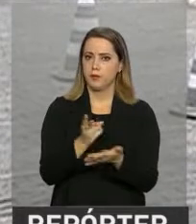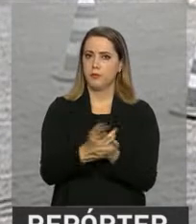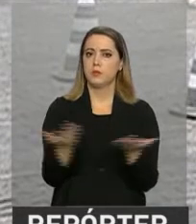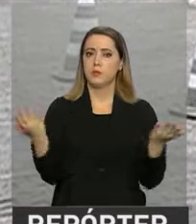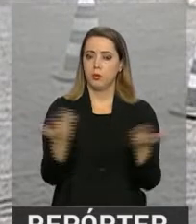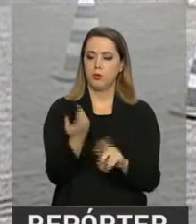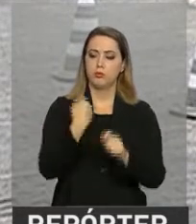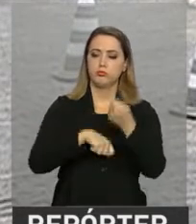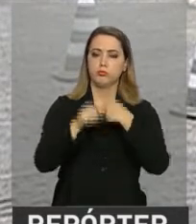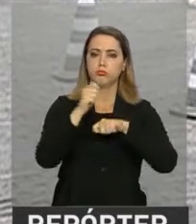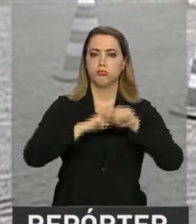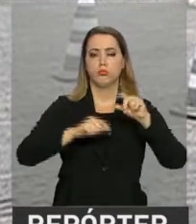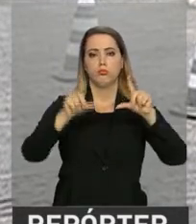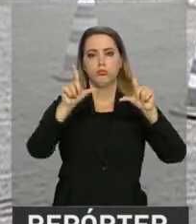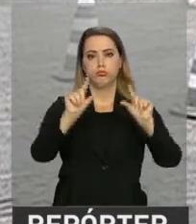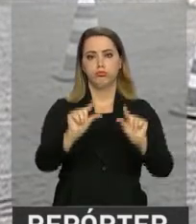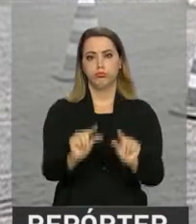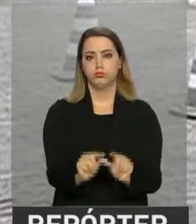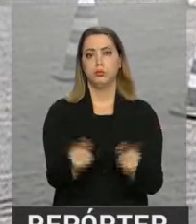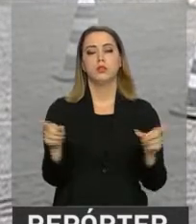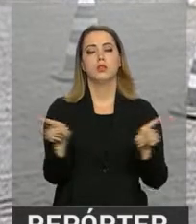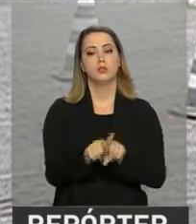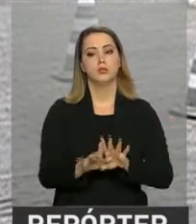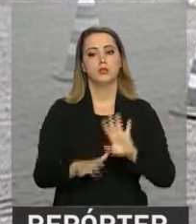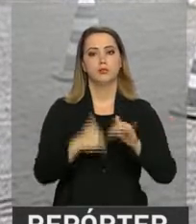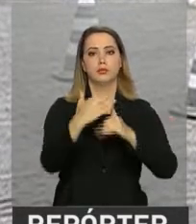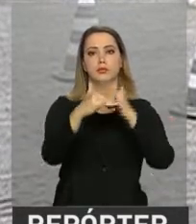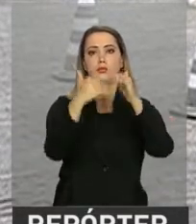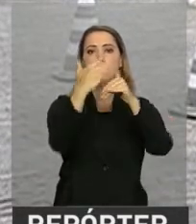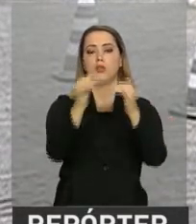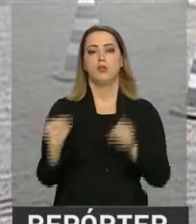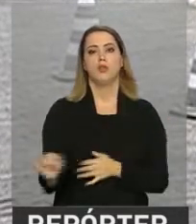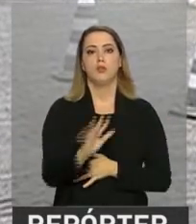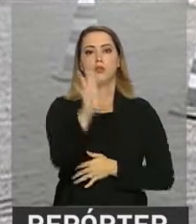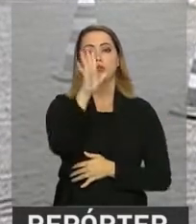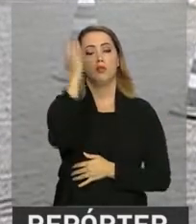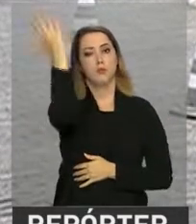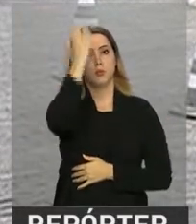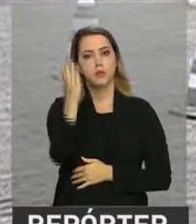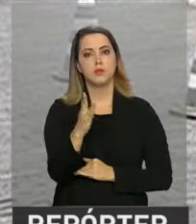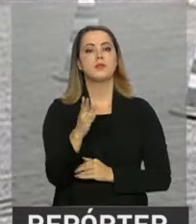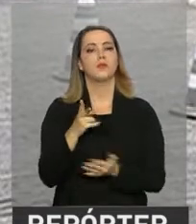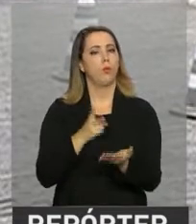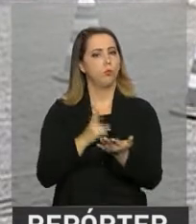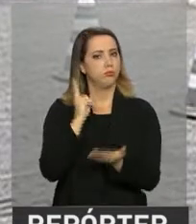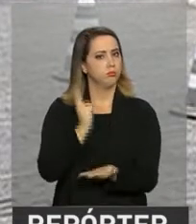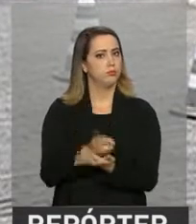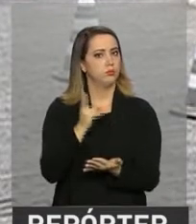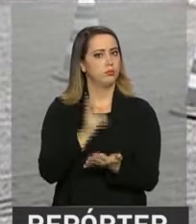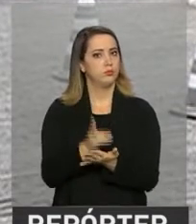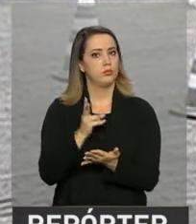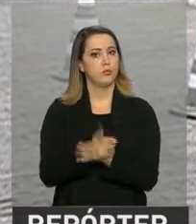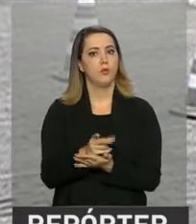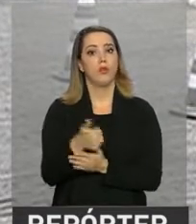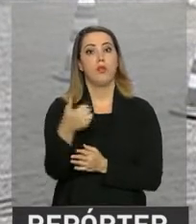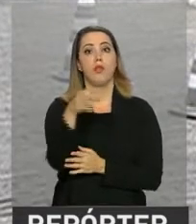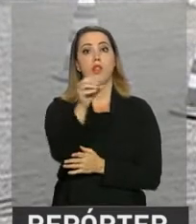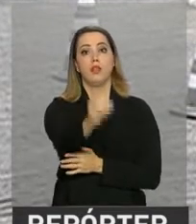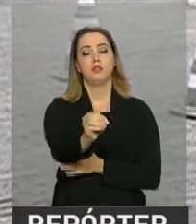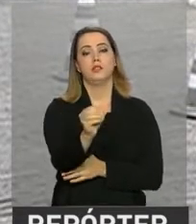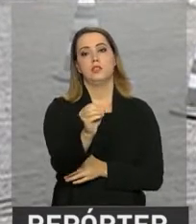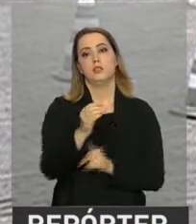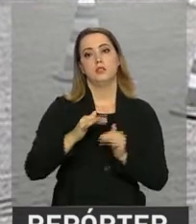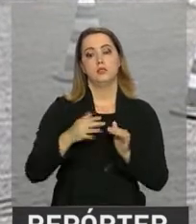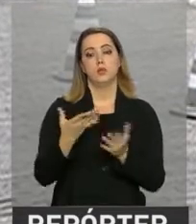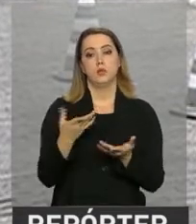da atividade econômica e também do aumento dos índices de inflação o brasil permanece entre os dez maiores destinos